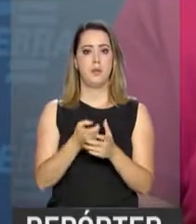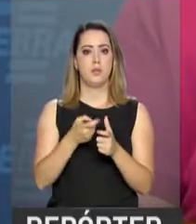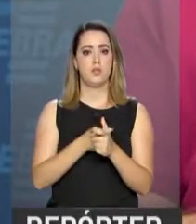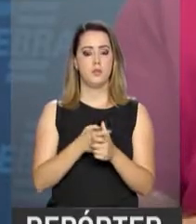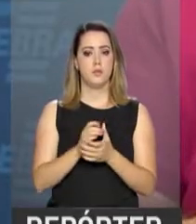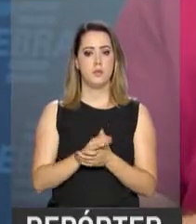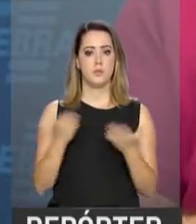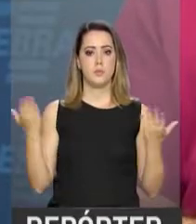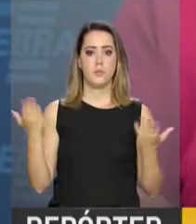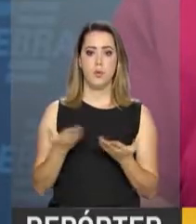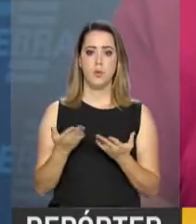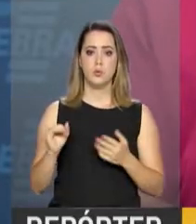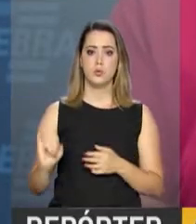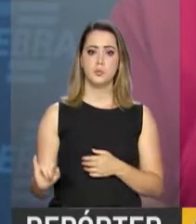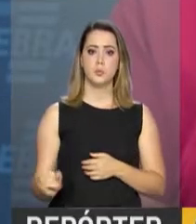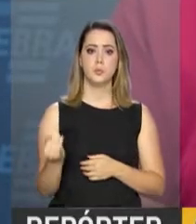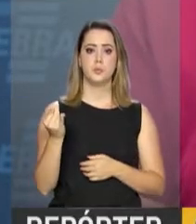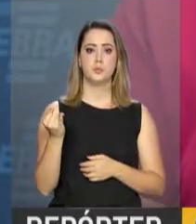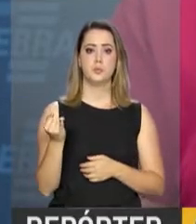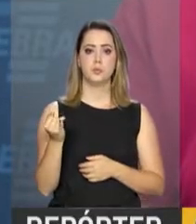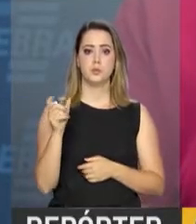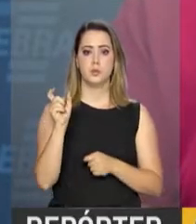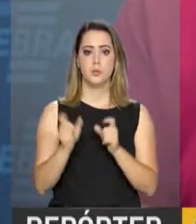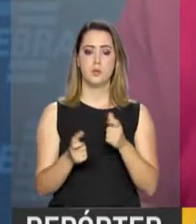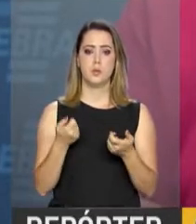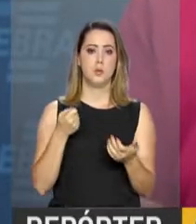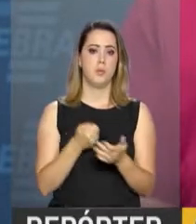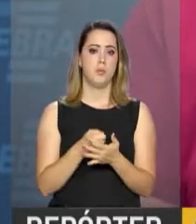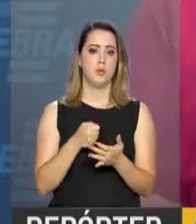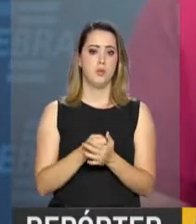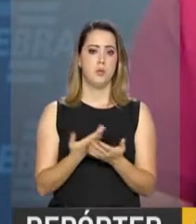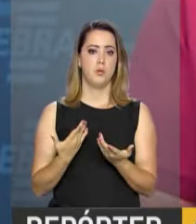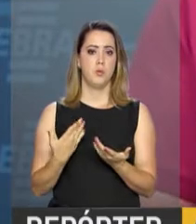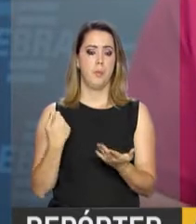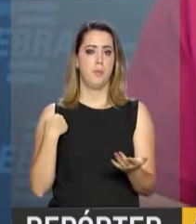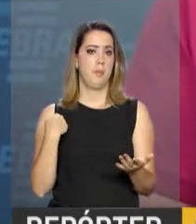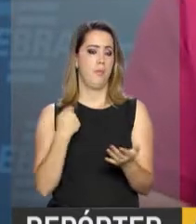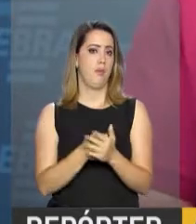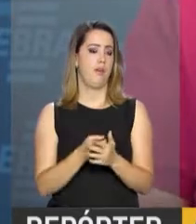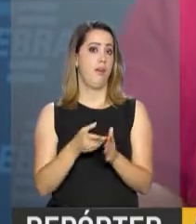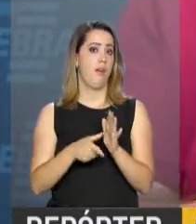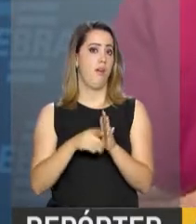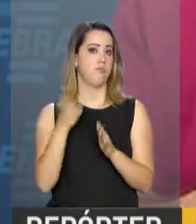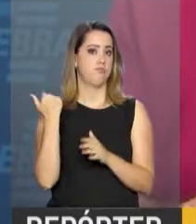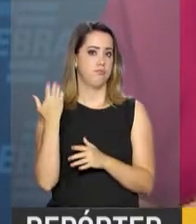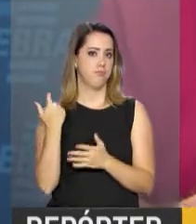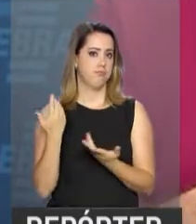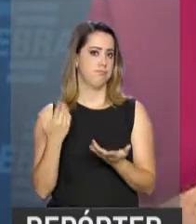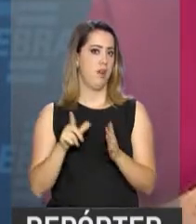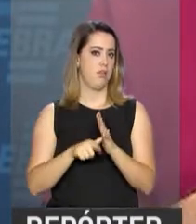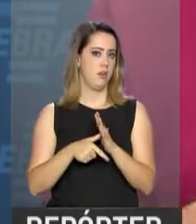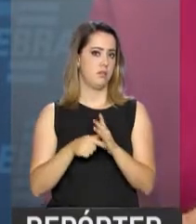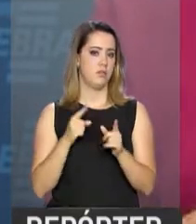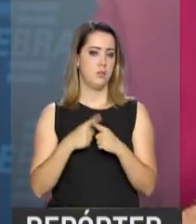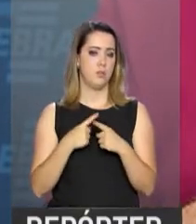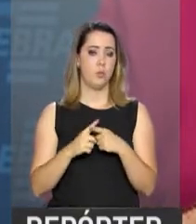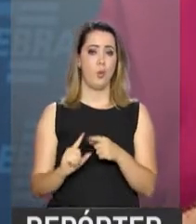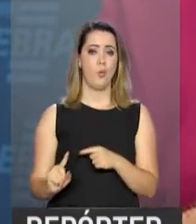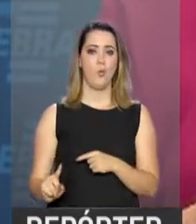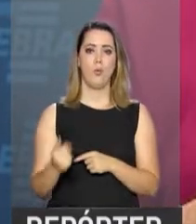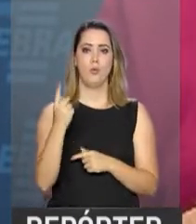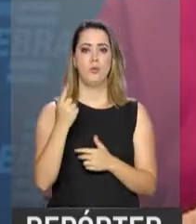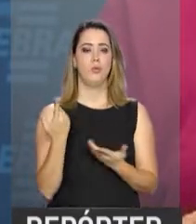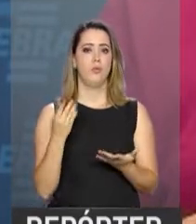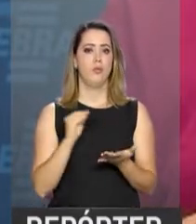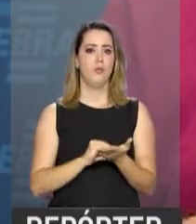hoje surge uma oportunidade de quem não pagou a acertar o passado porque o único prejudicado por não